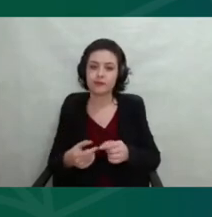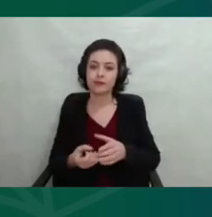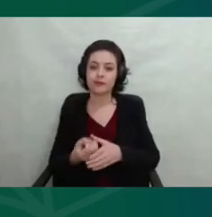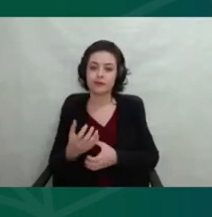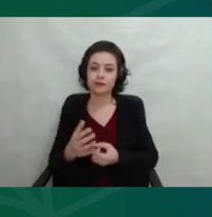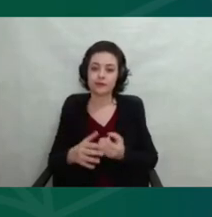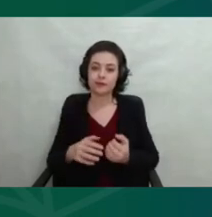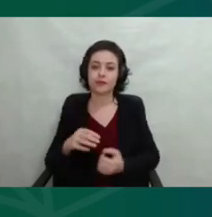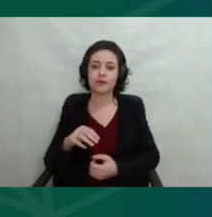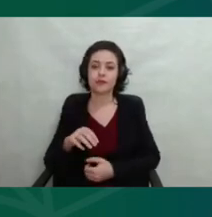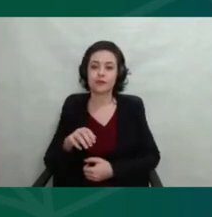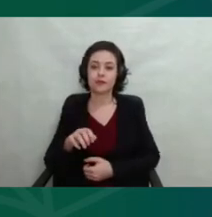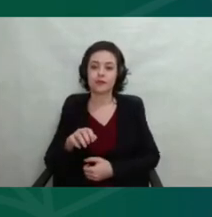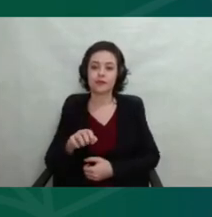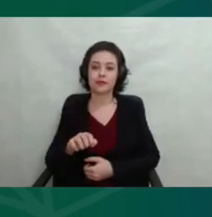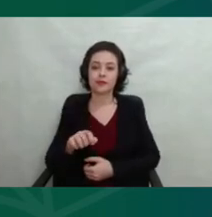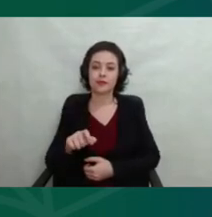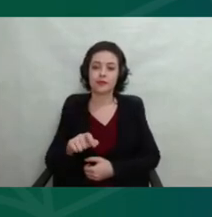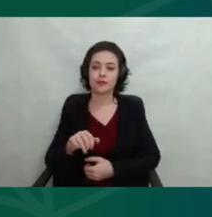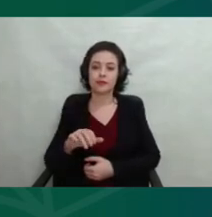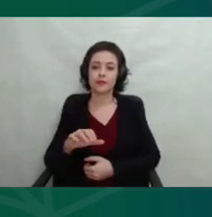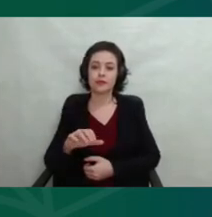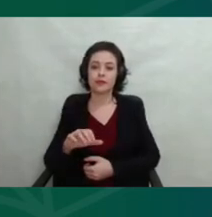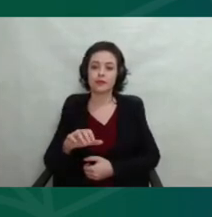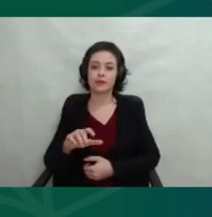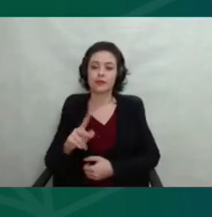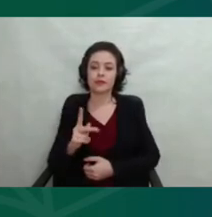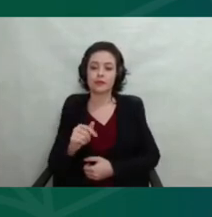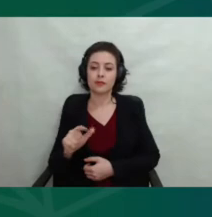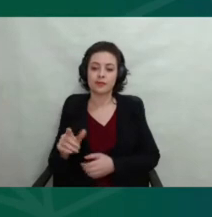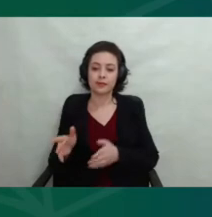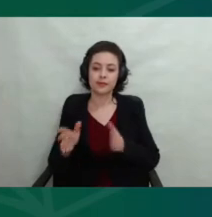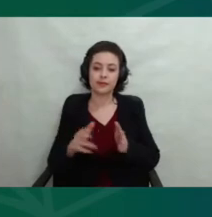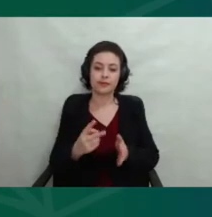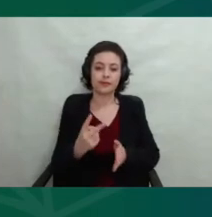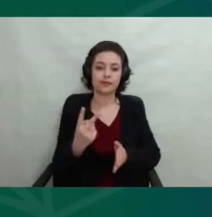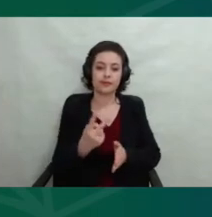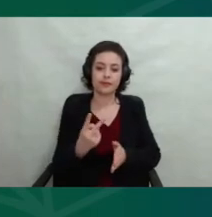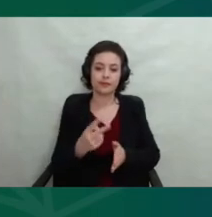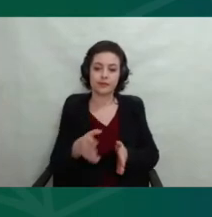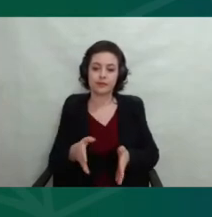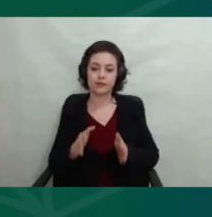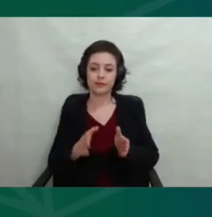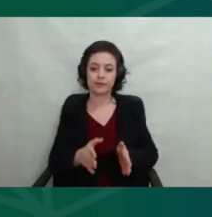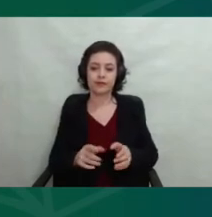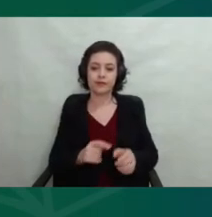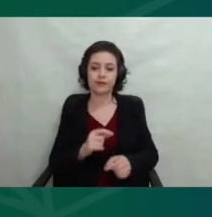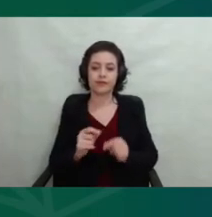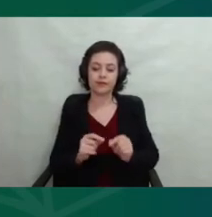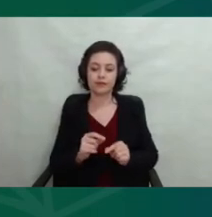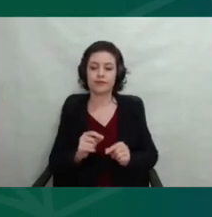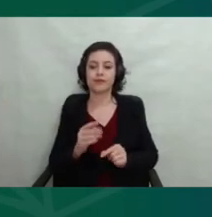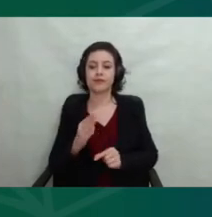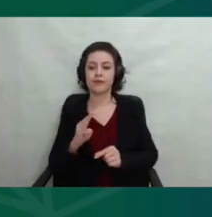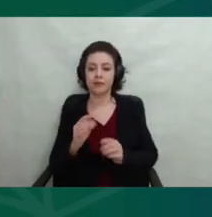perna-perna. E no Tier 2, na fase 2, nós estudamos biomarcadores, principalmente